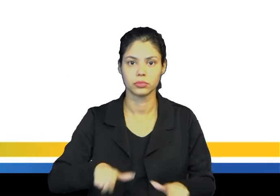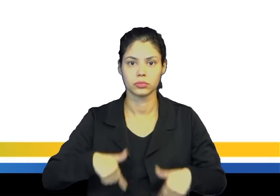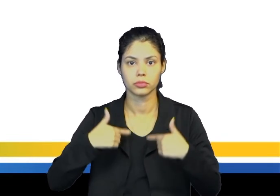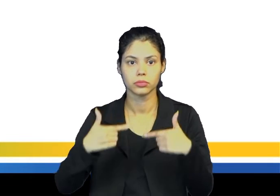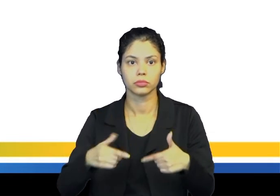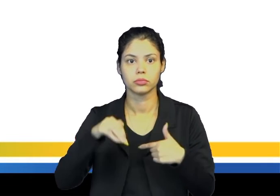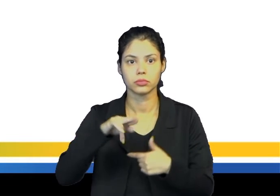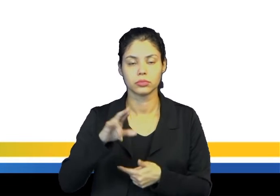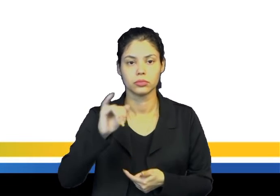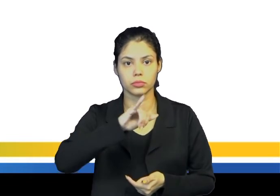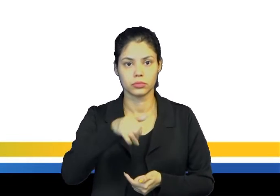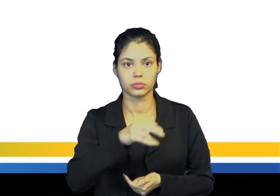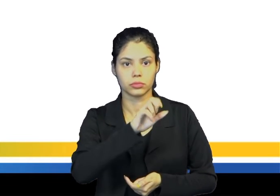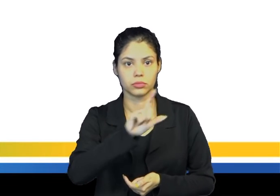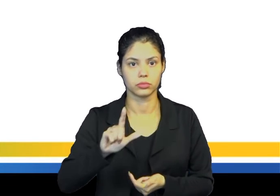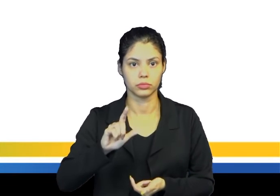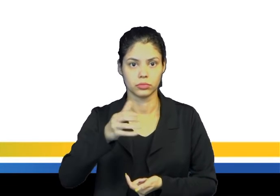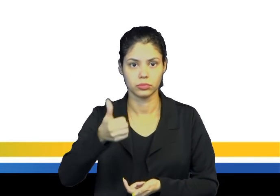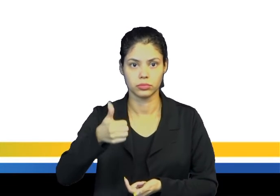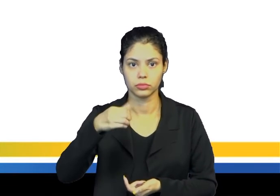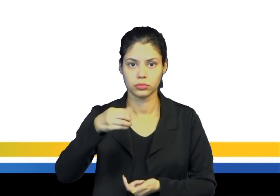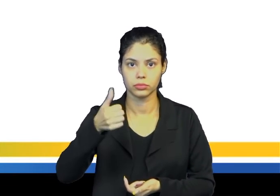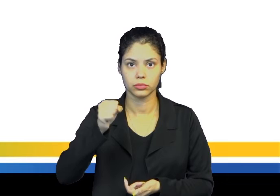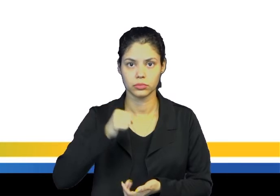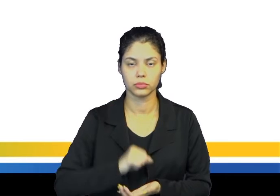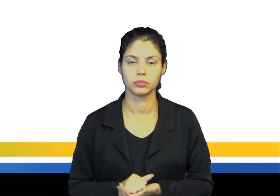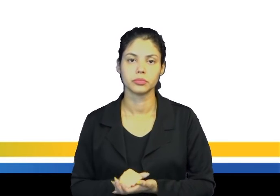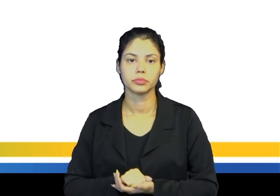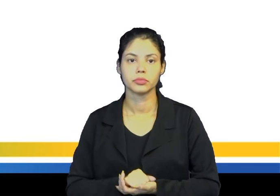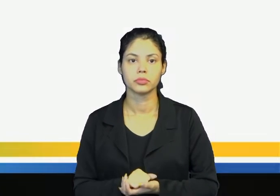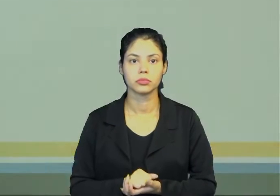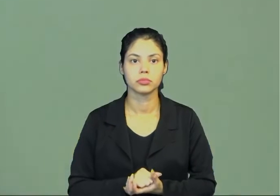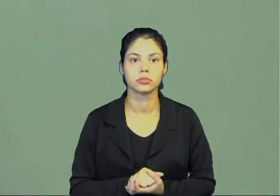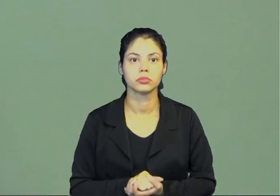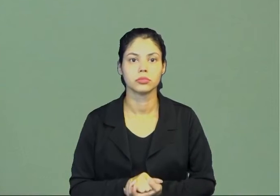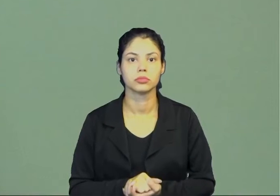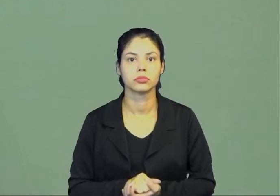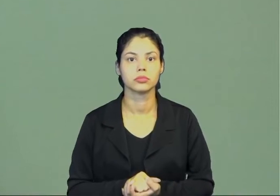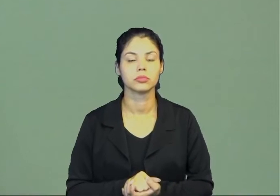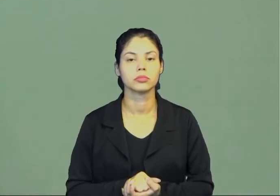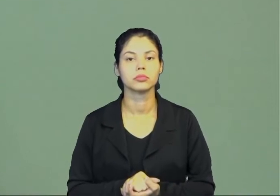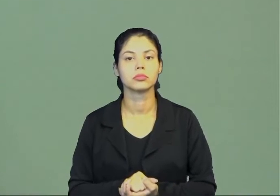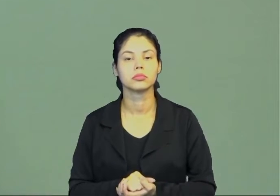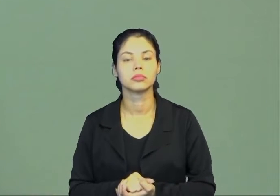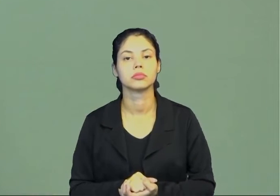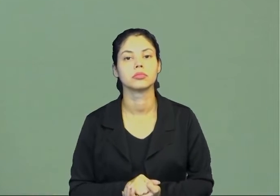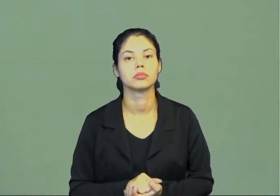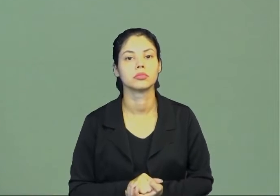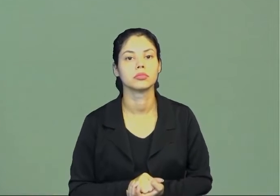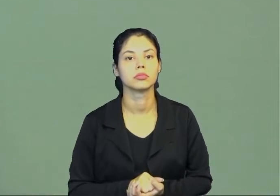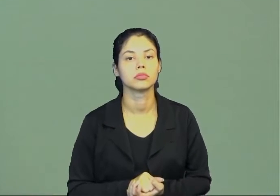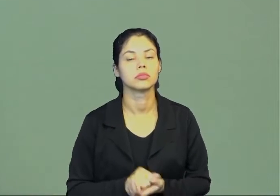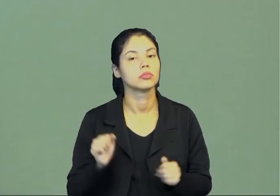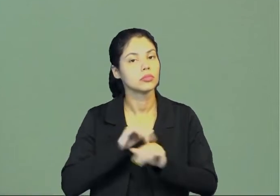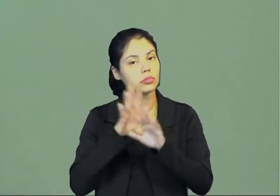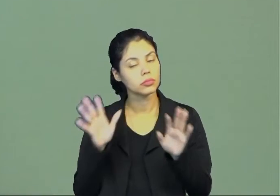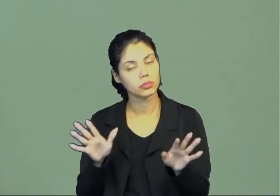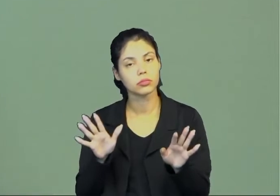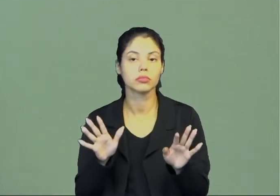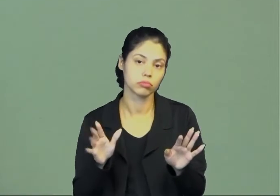de Marne, né, ali em julho de 1918. É